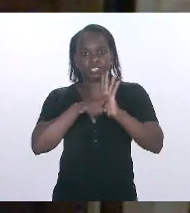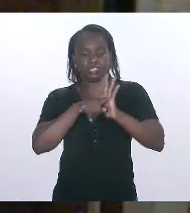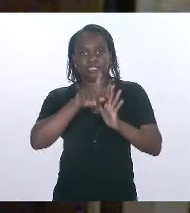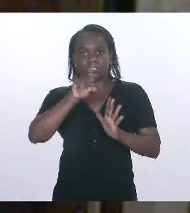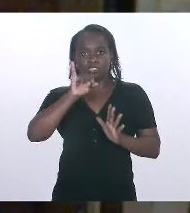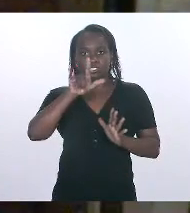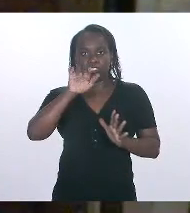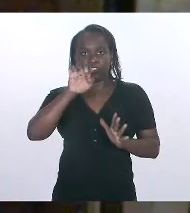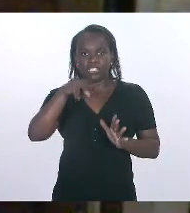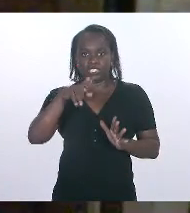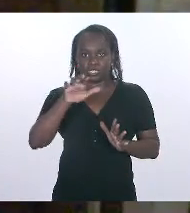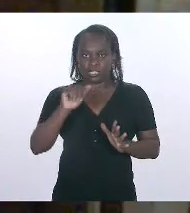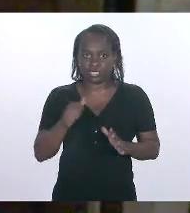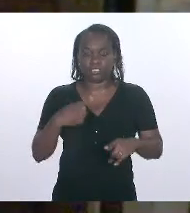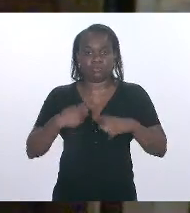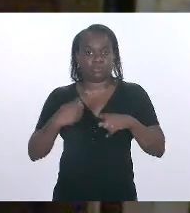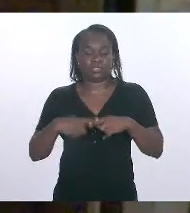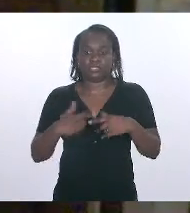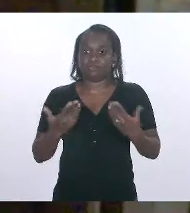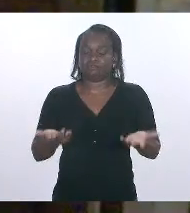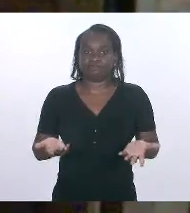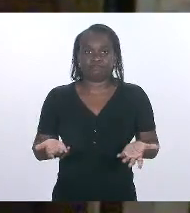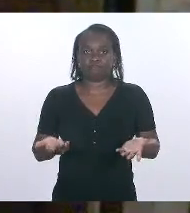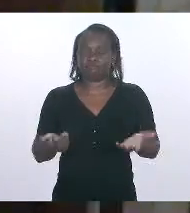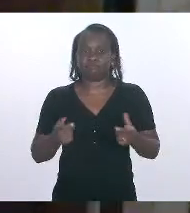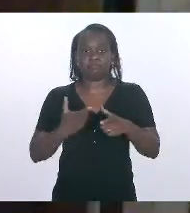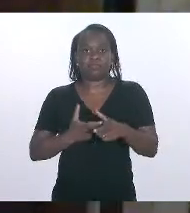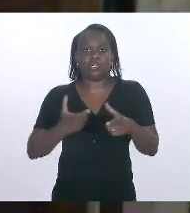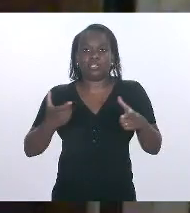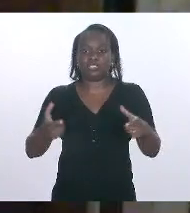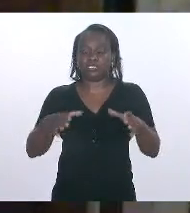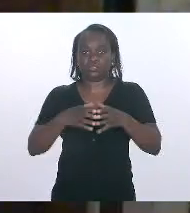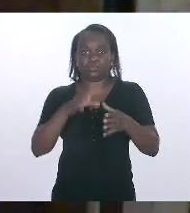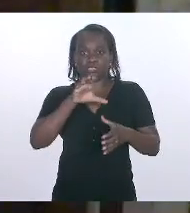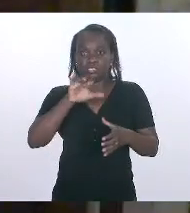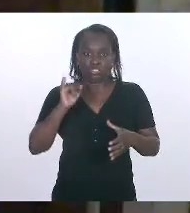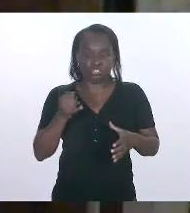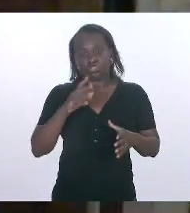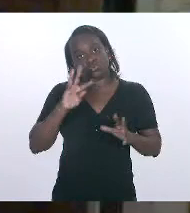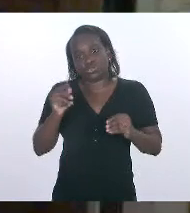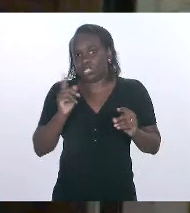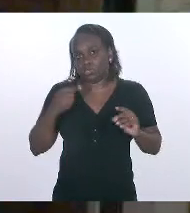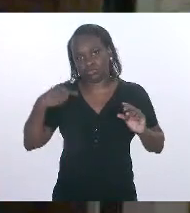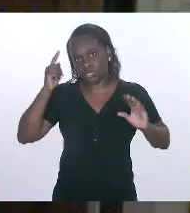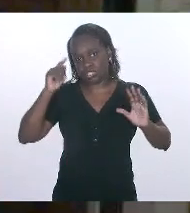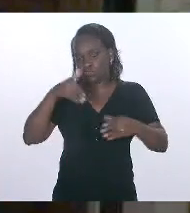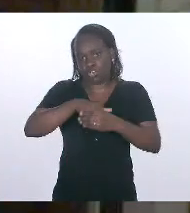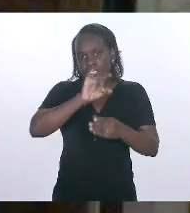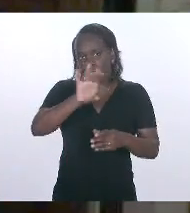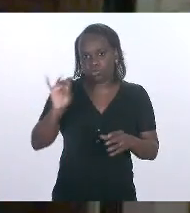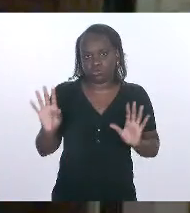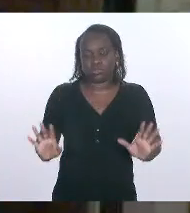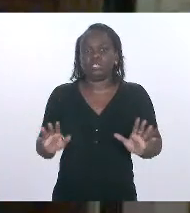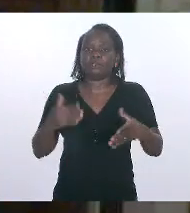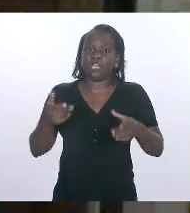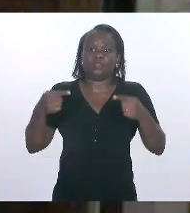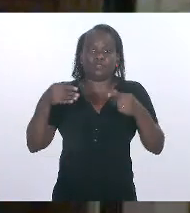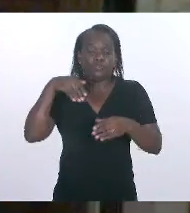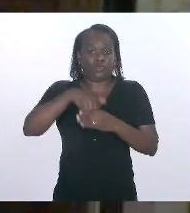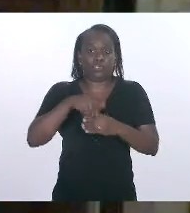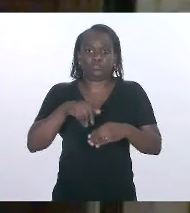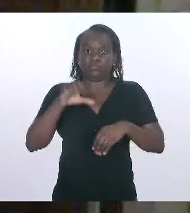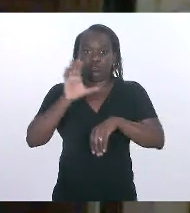diligência, porque, senão, a maioria na CCJ, não vou dizer todos, que eu não sei o voto de todo mundo, votariam pela